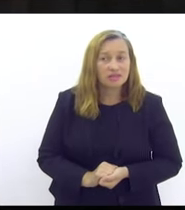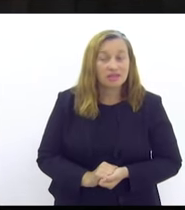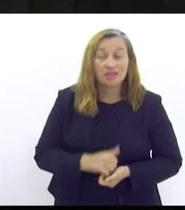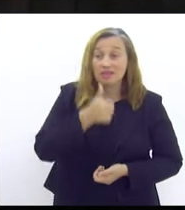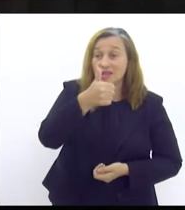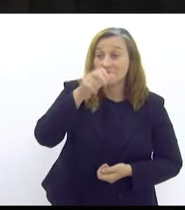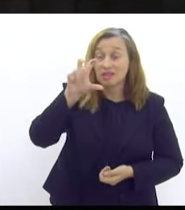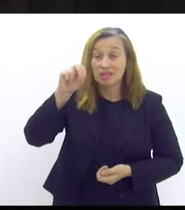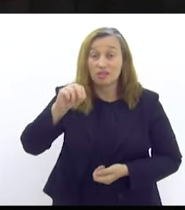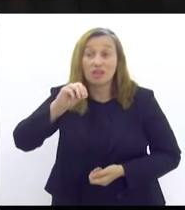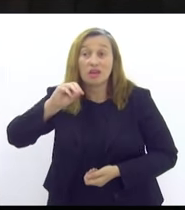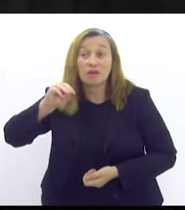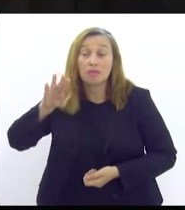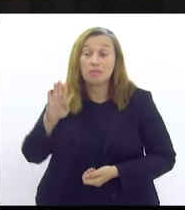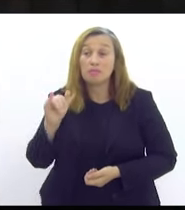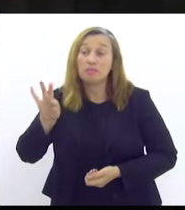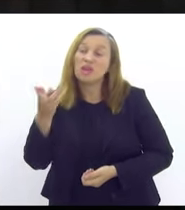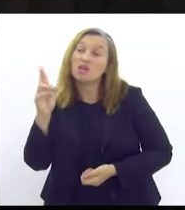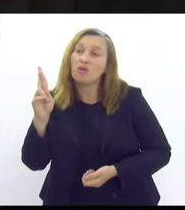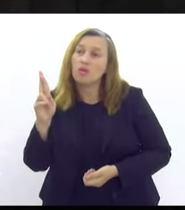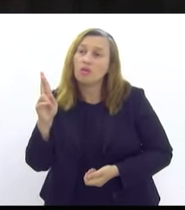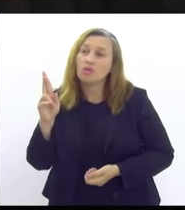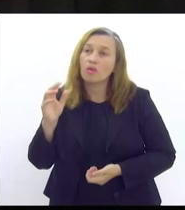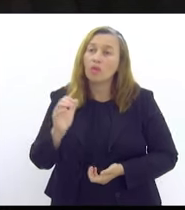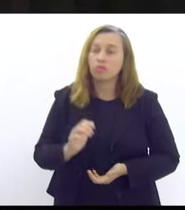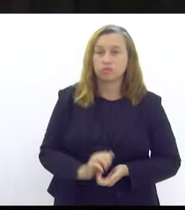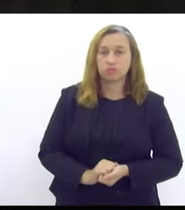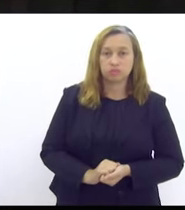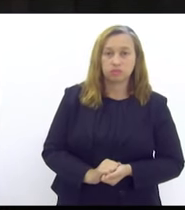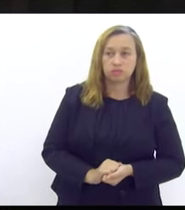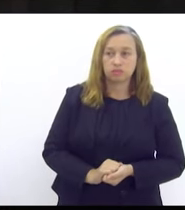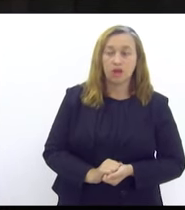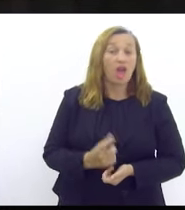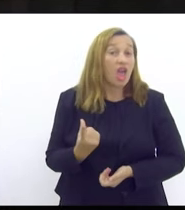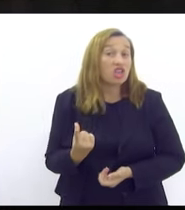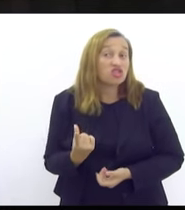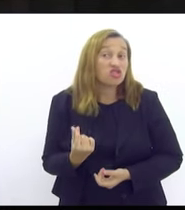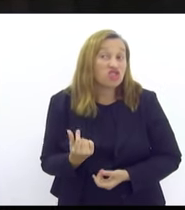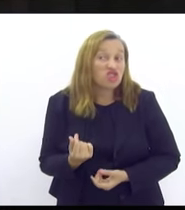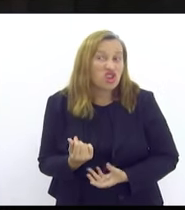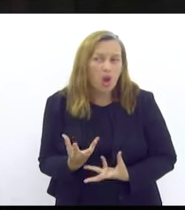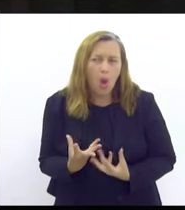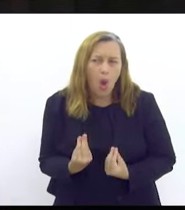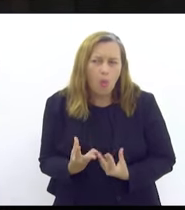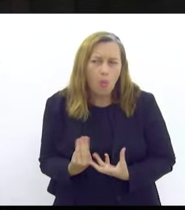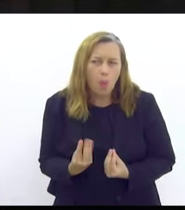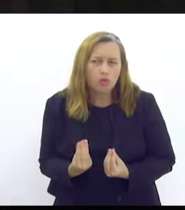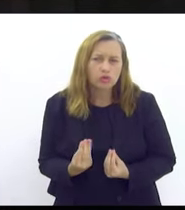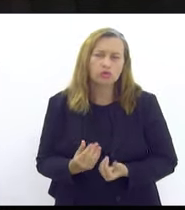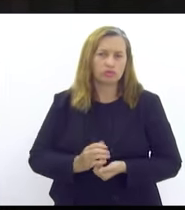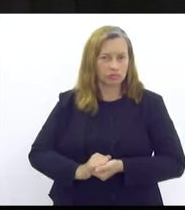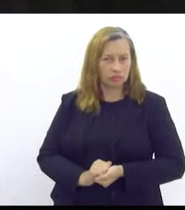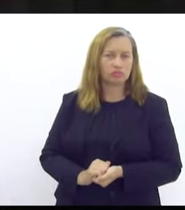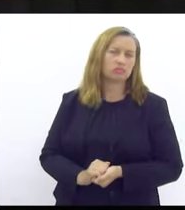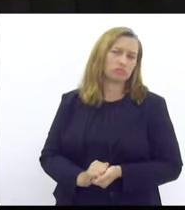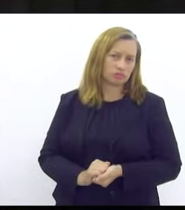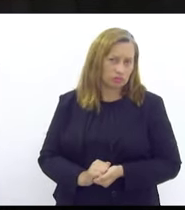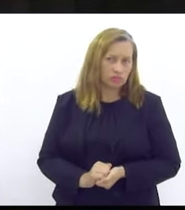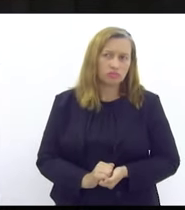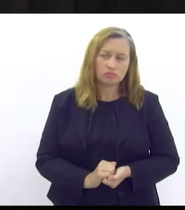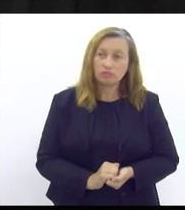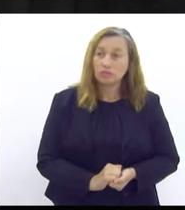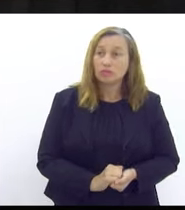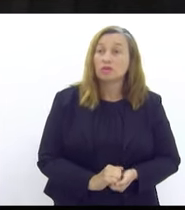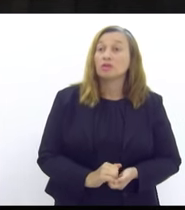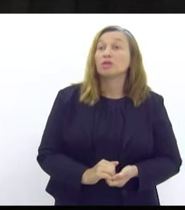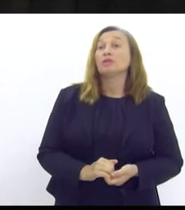150 milhões é uma bagatela. É uma bagatela.